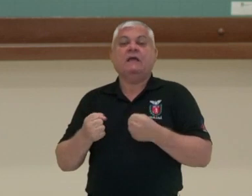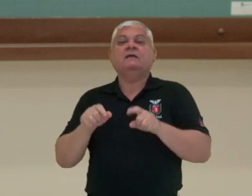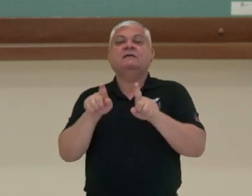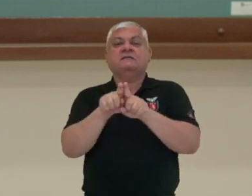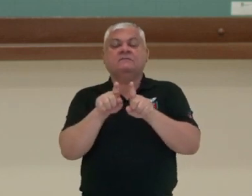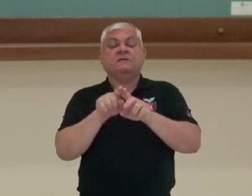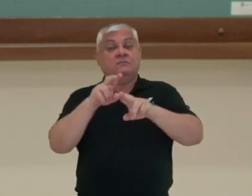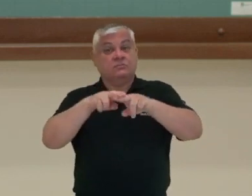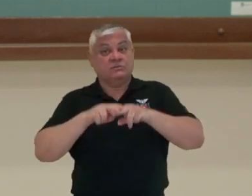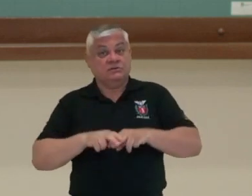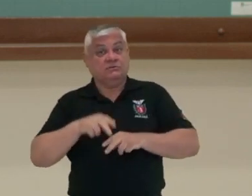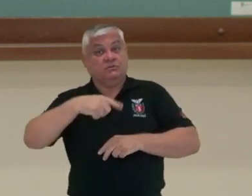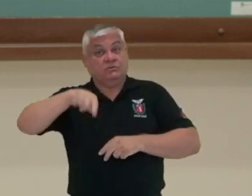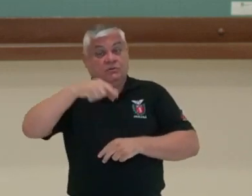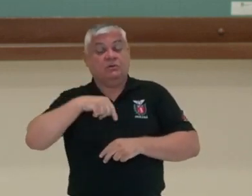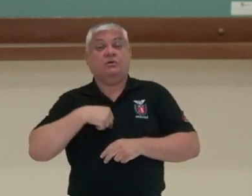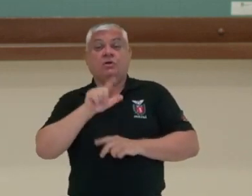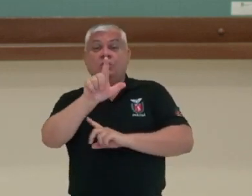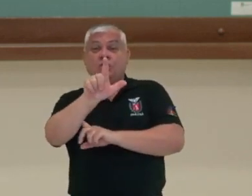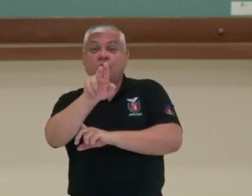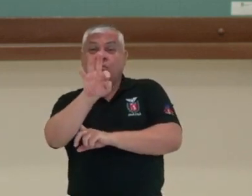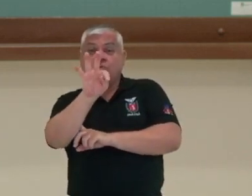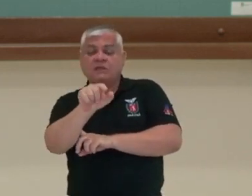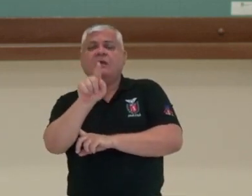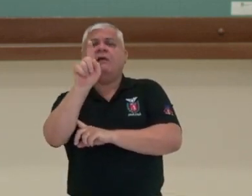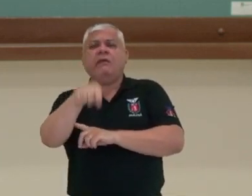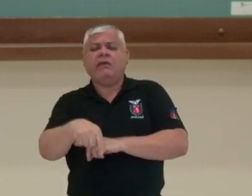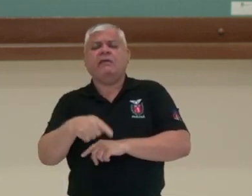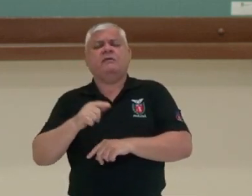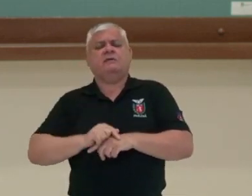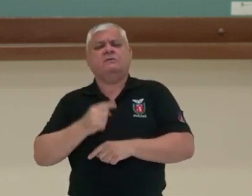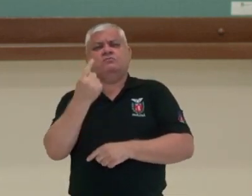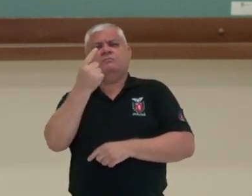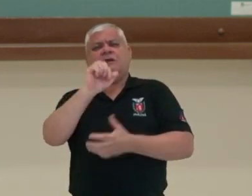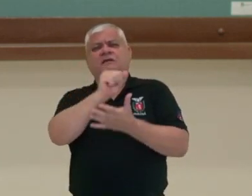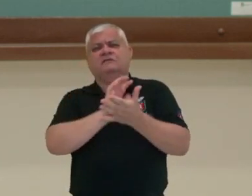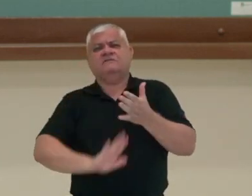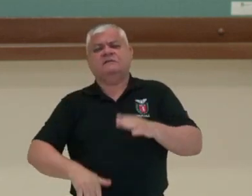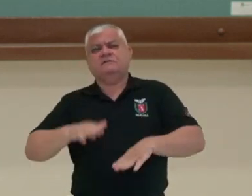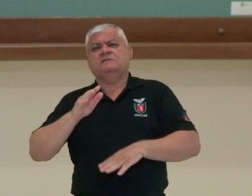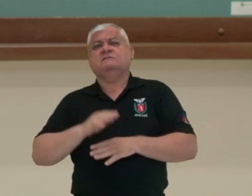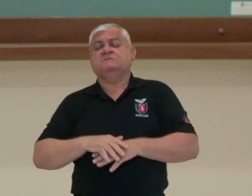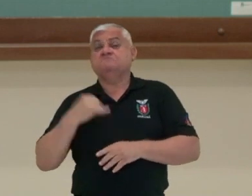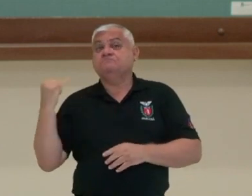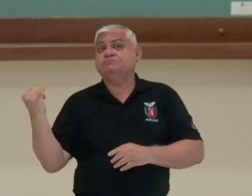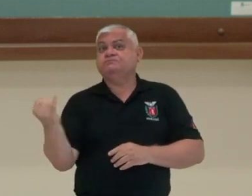a gente pode colocar a luta como uma das atividades humanas